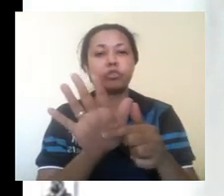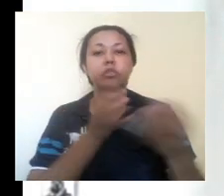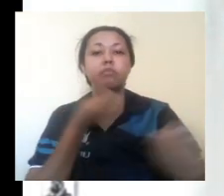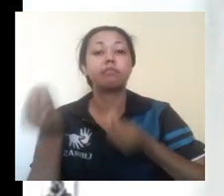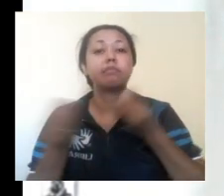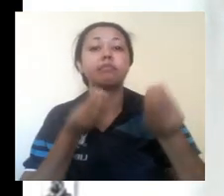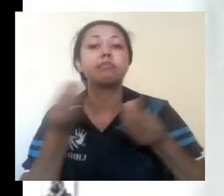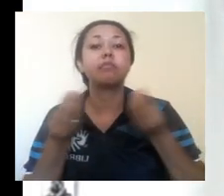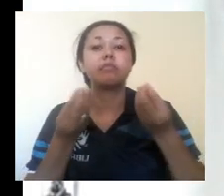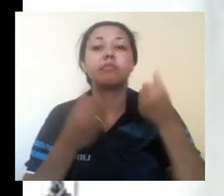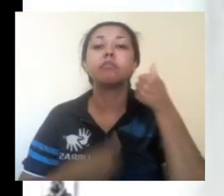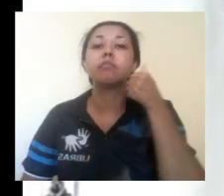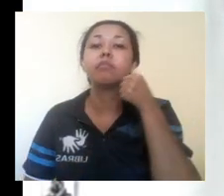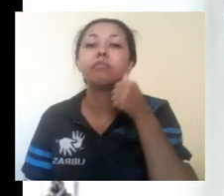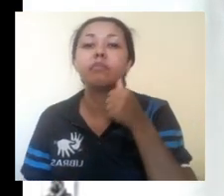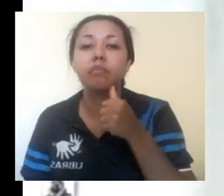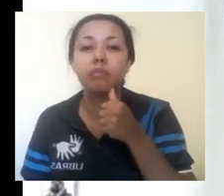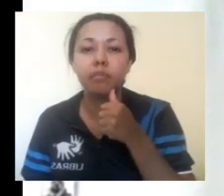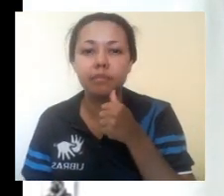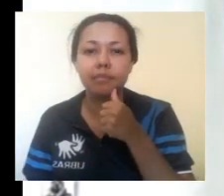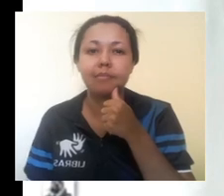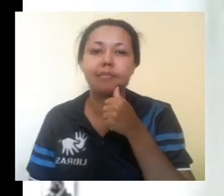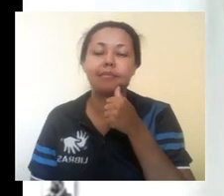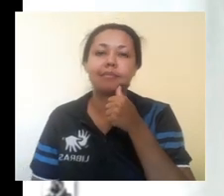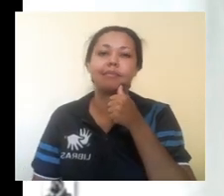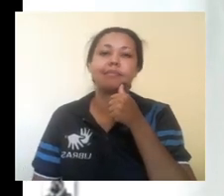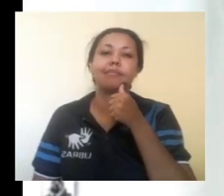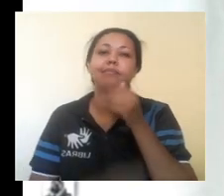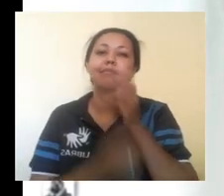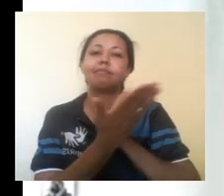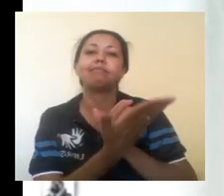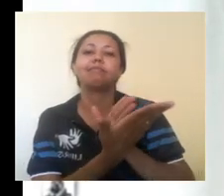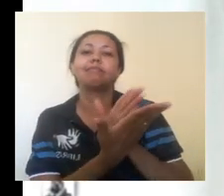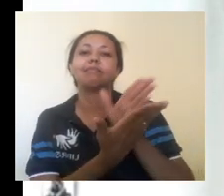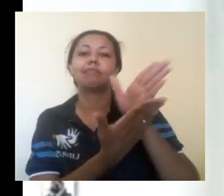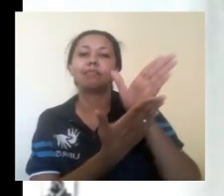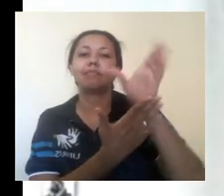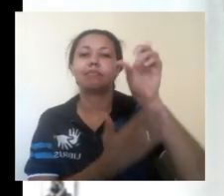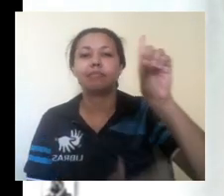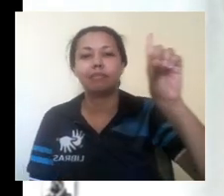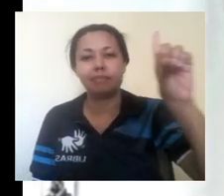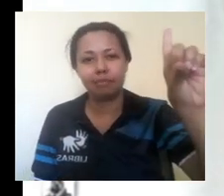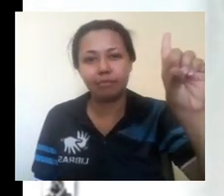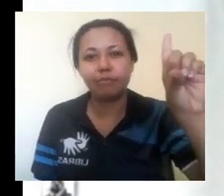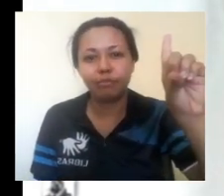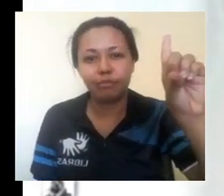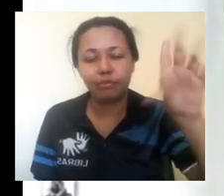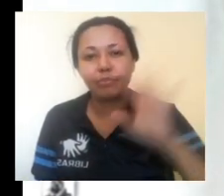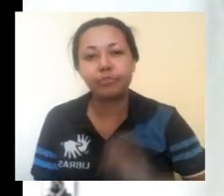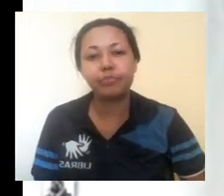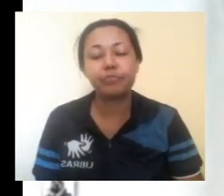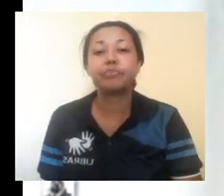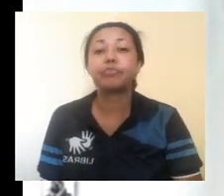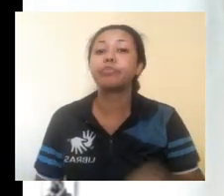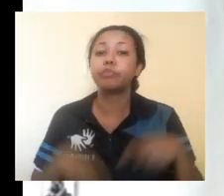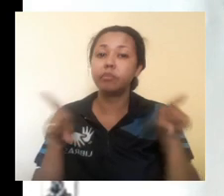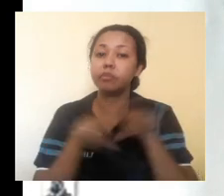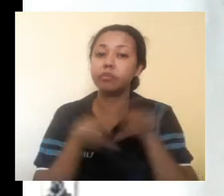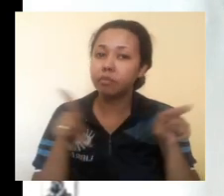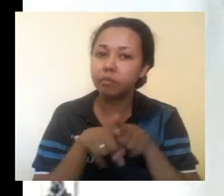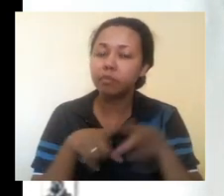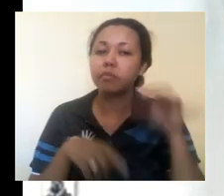muito interessante as histórias de viúvas, a forma como Deus provia. E a gente, mais para frente a gente pode até fazer um